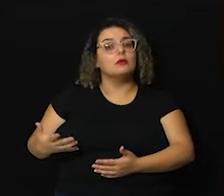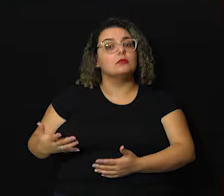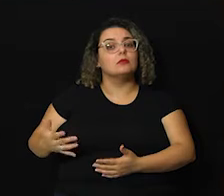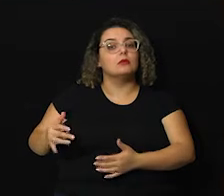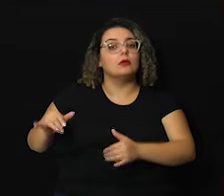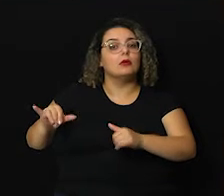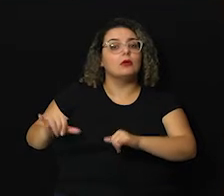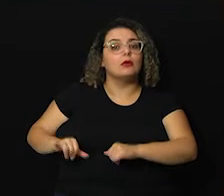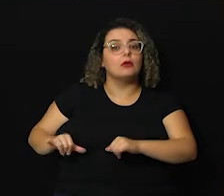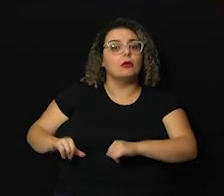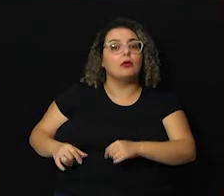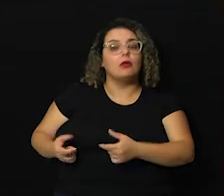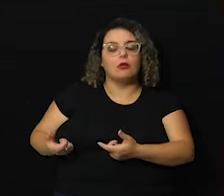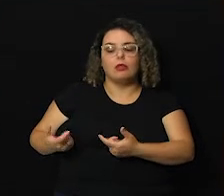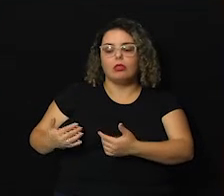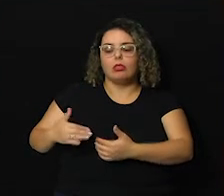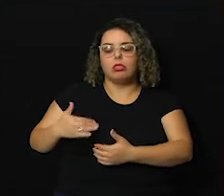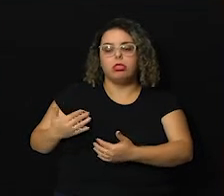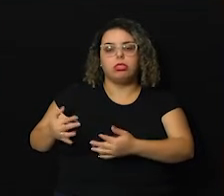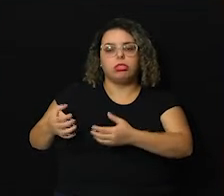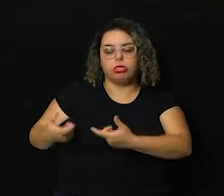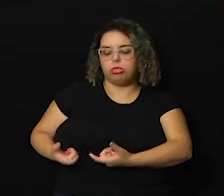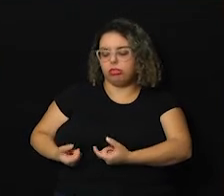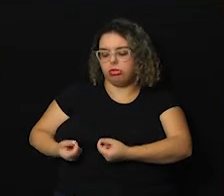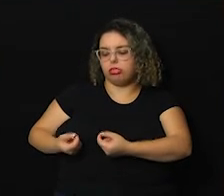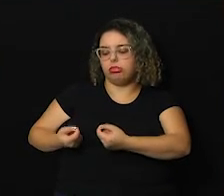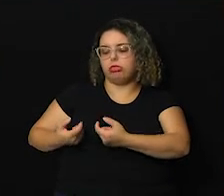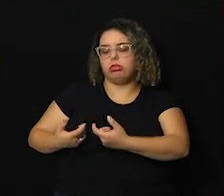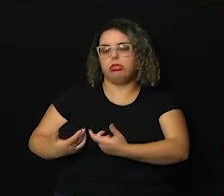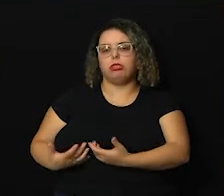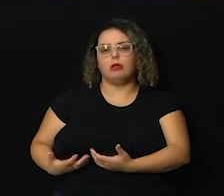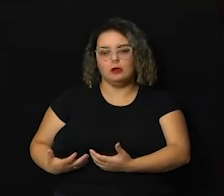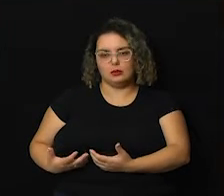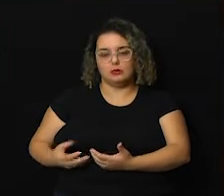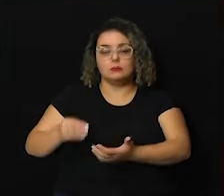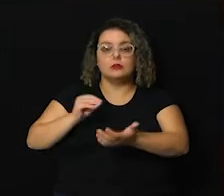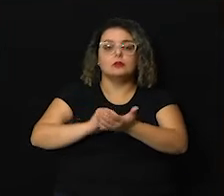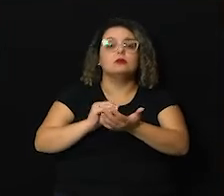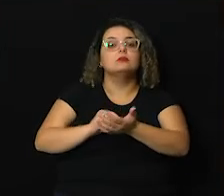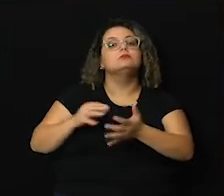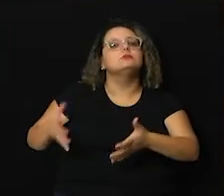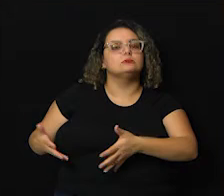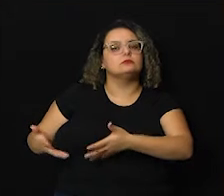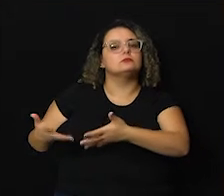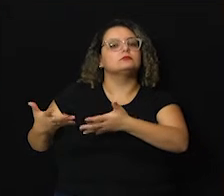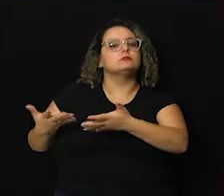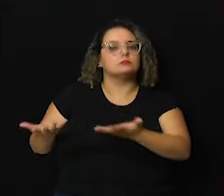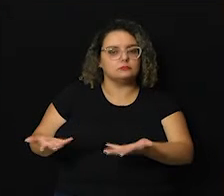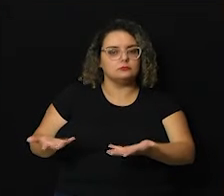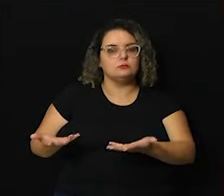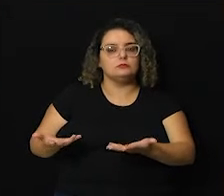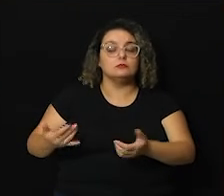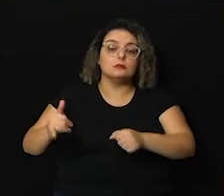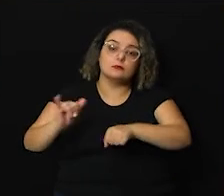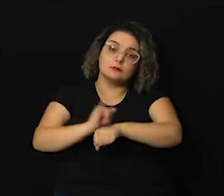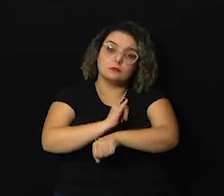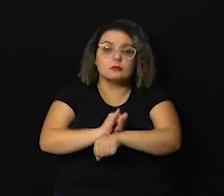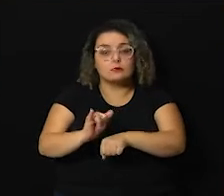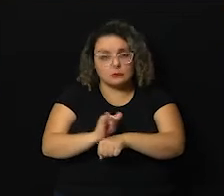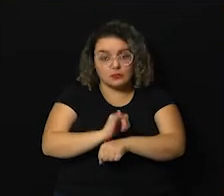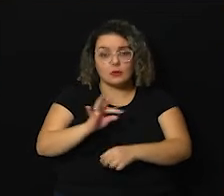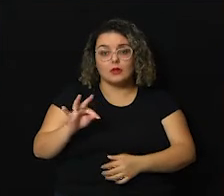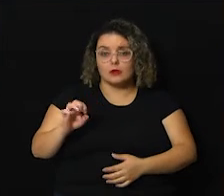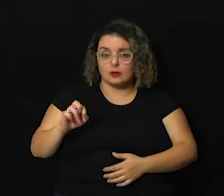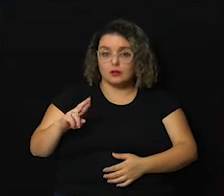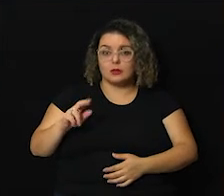acaba sofrendo necrose, morte, por falta de oxigenação, por falta de nutrientes, e isso é uma das estratégias